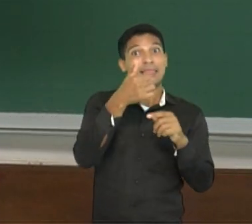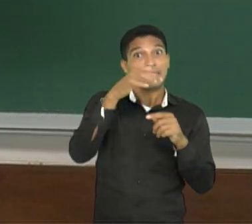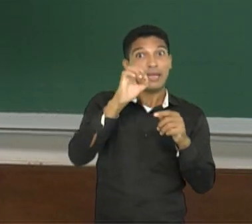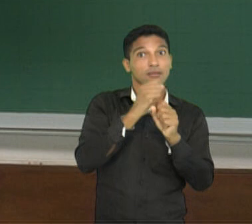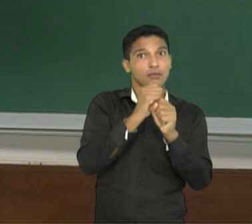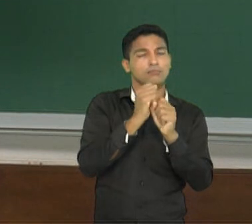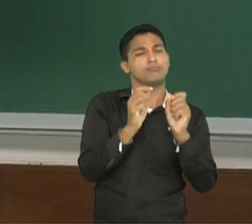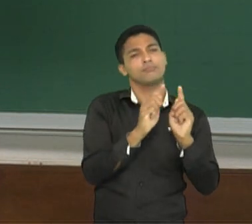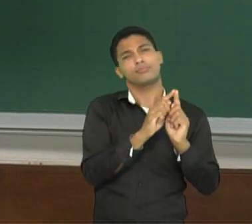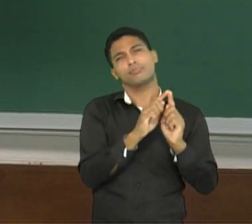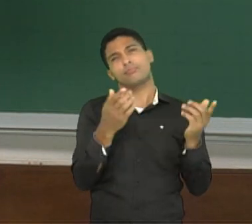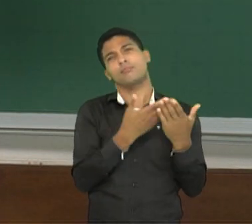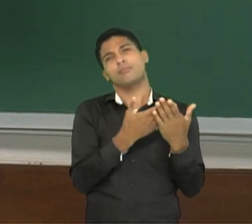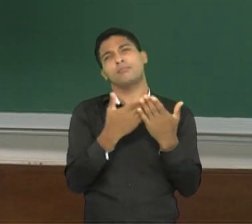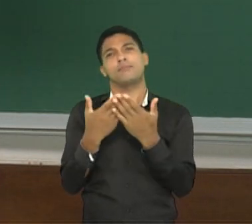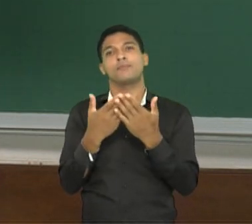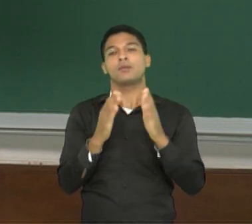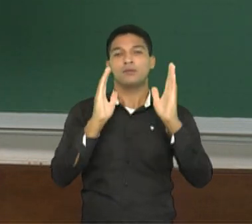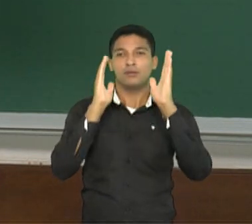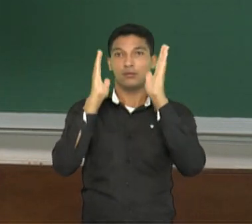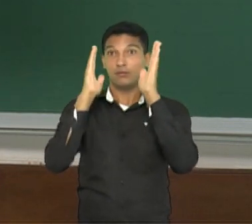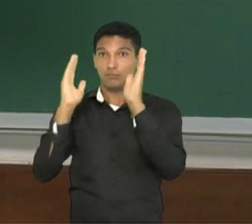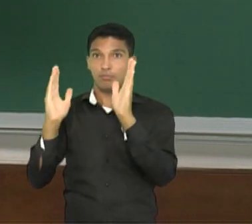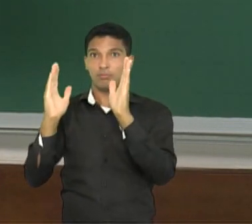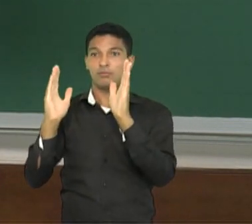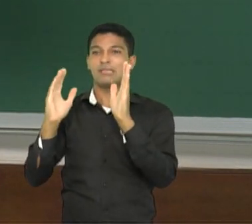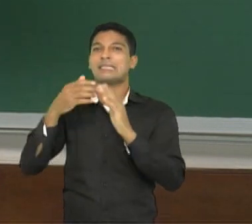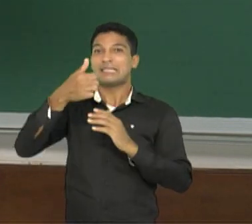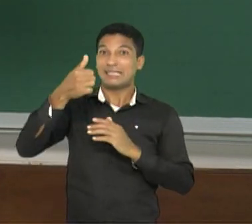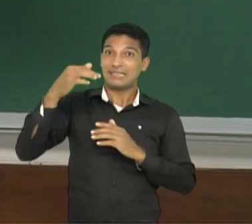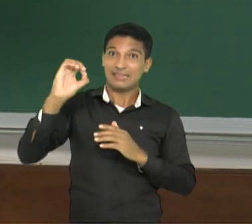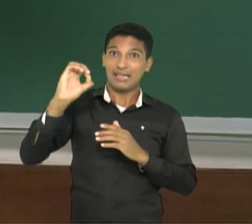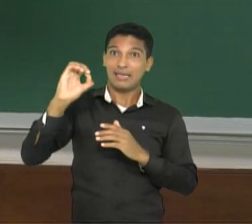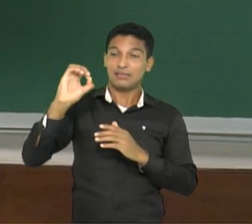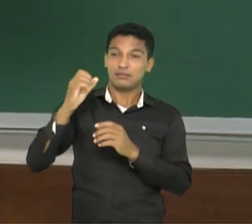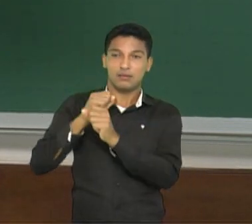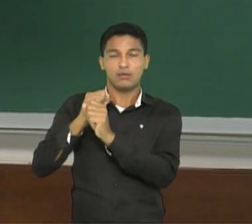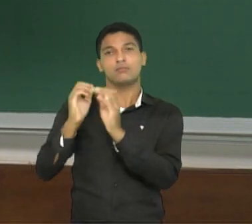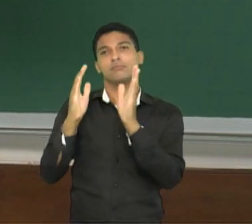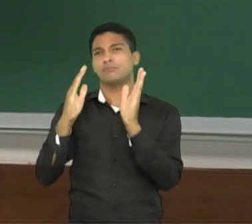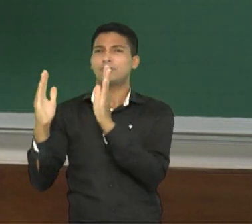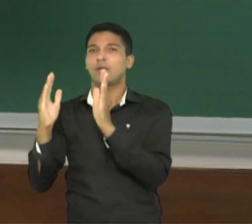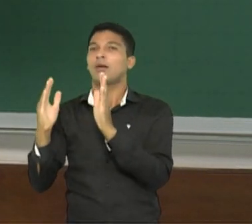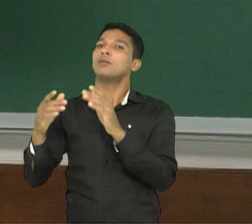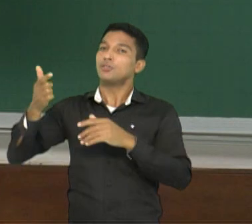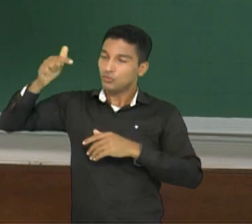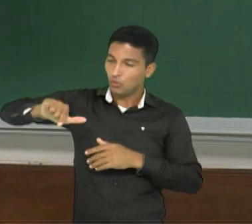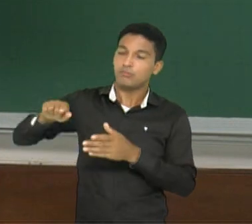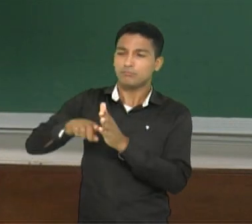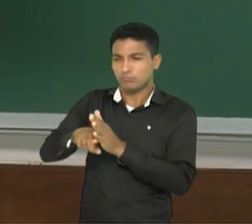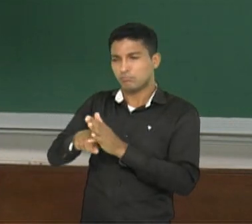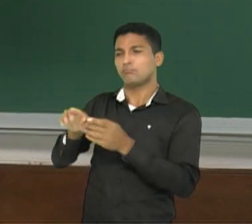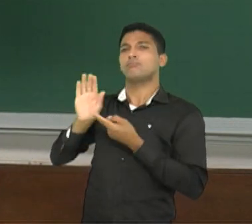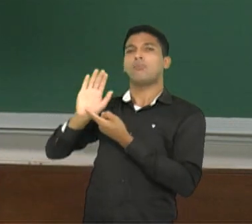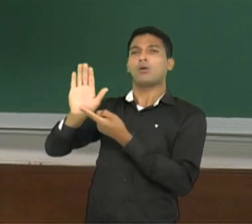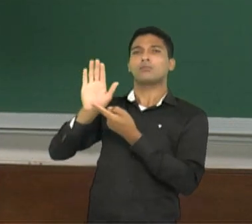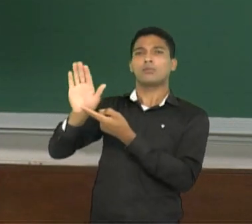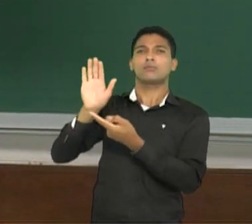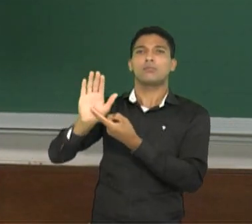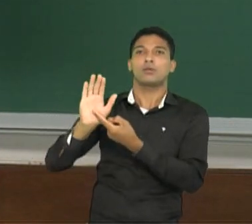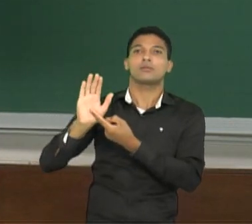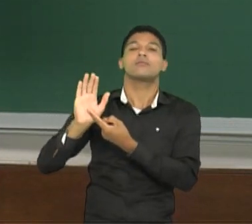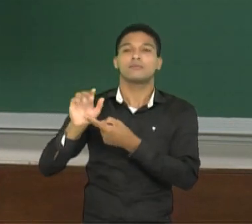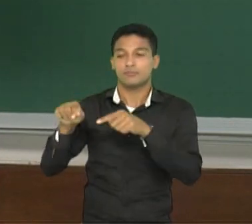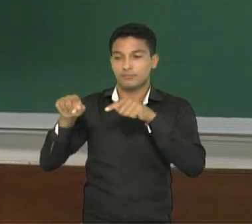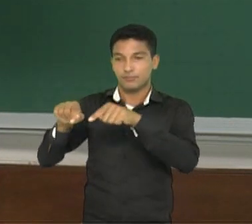informações que nós estudamos são resultado dessas pesquisas que são realizadas, no caso do Brasil, a cada 10 anos e